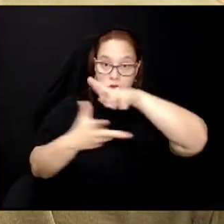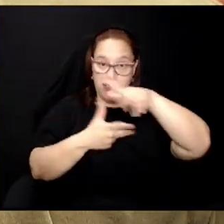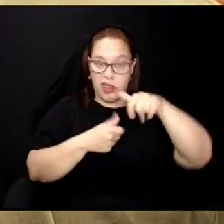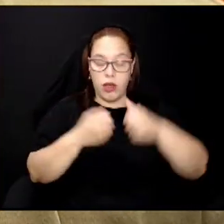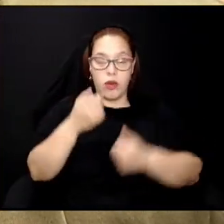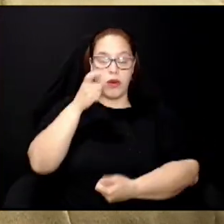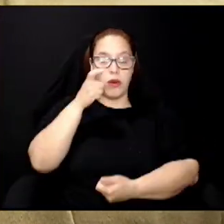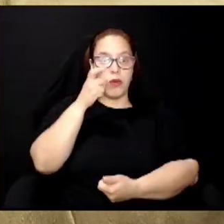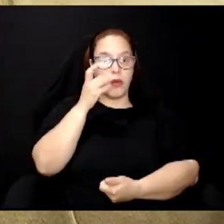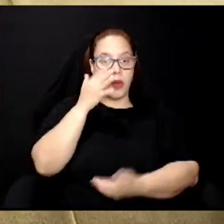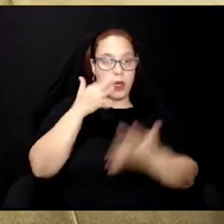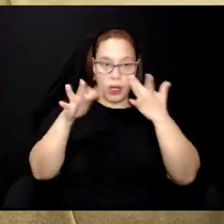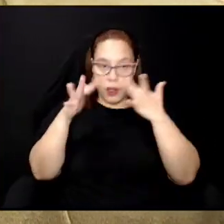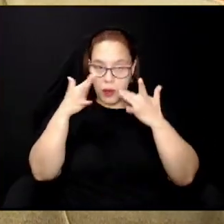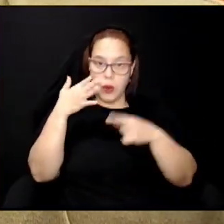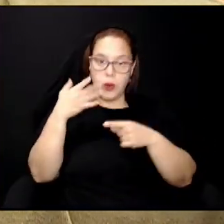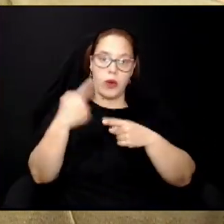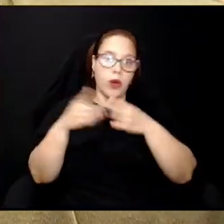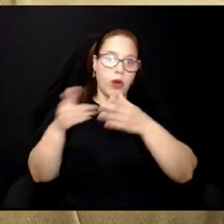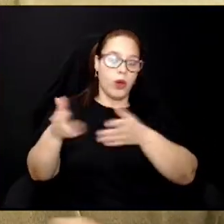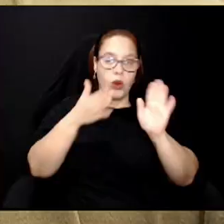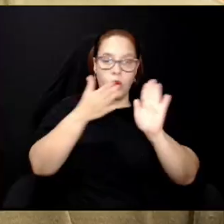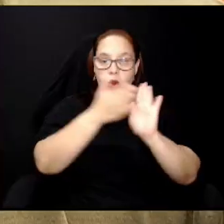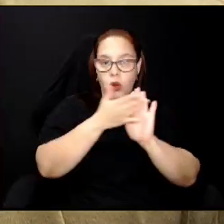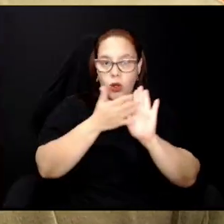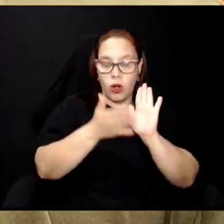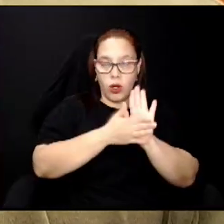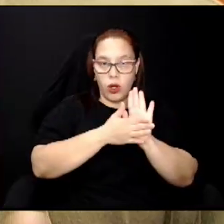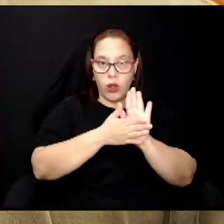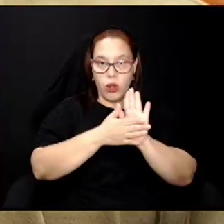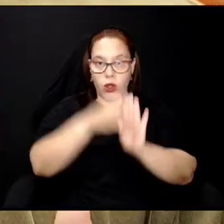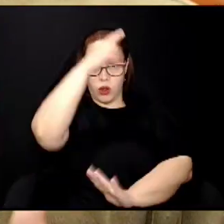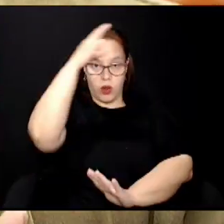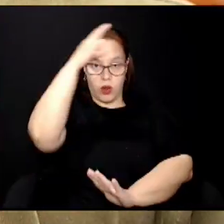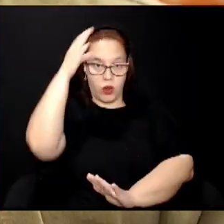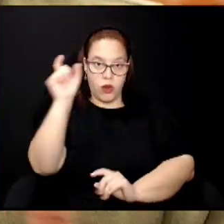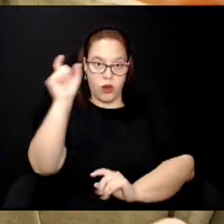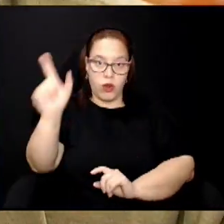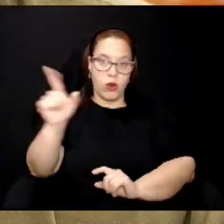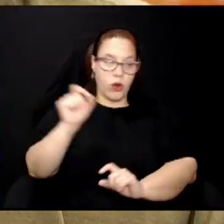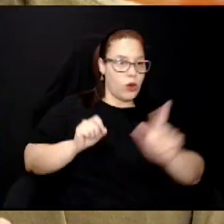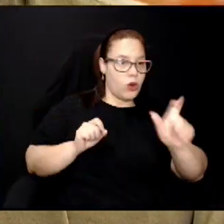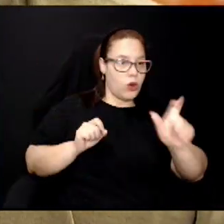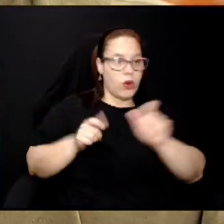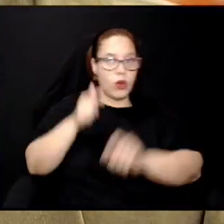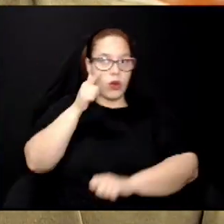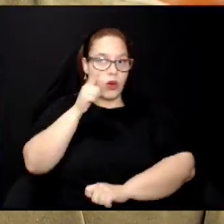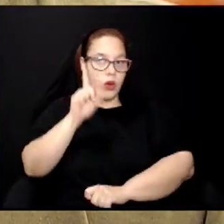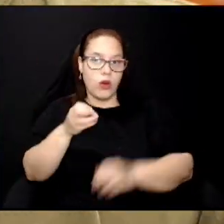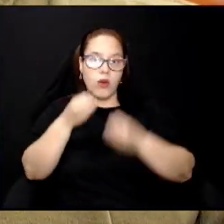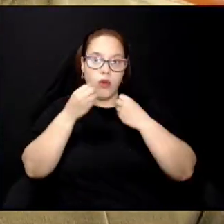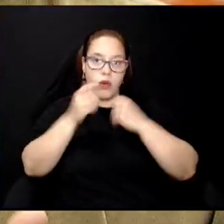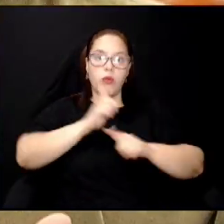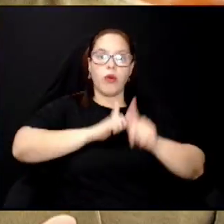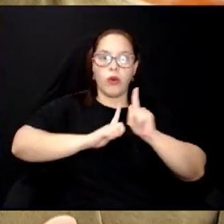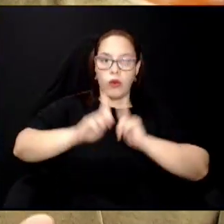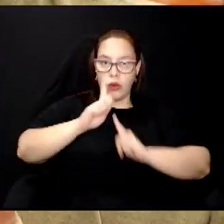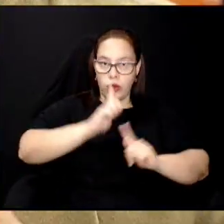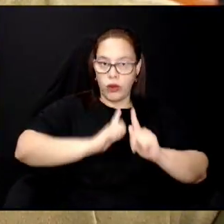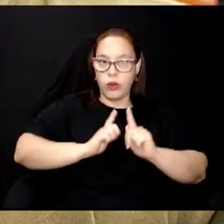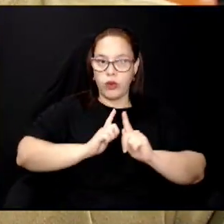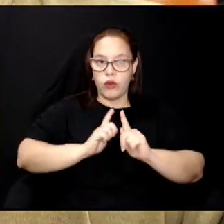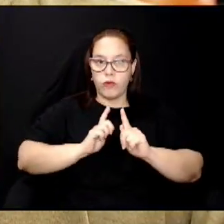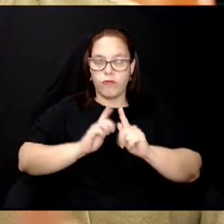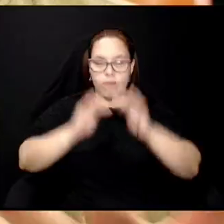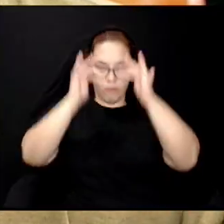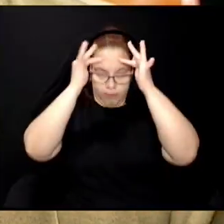porque traz uma proposta de um cliente sazonal para o restaurante. Se você conseguir ter uma boa gestão e conseguir fidelizar esse cliente,